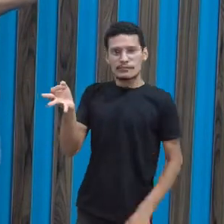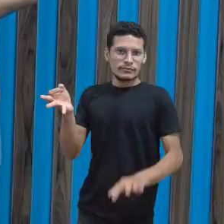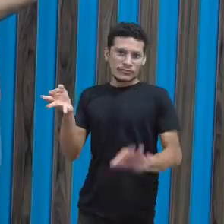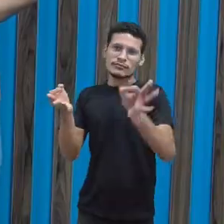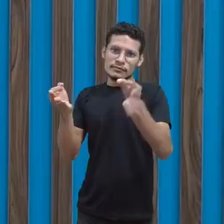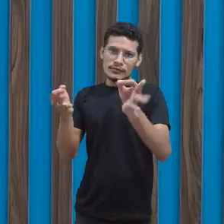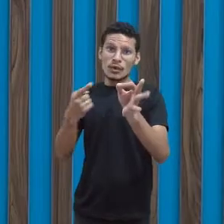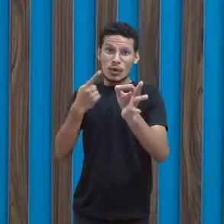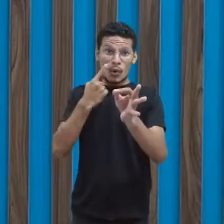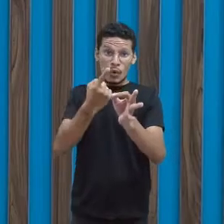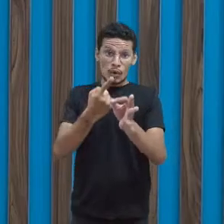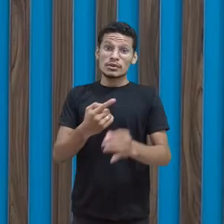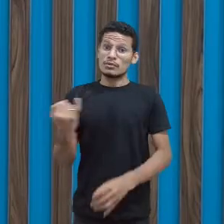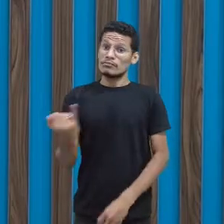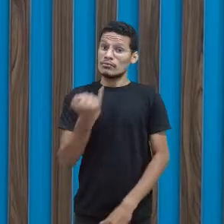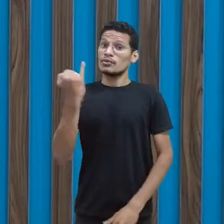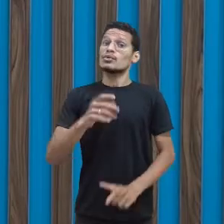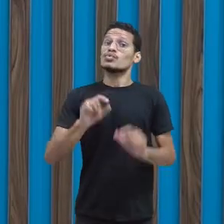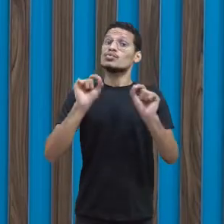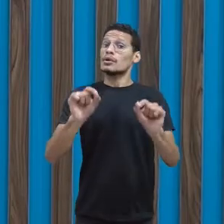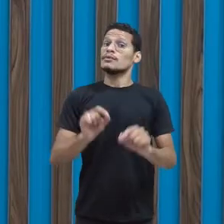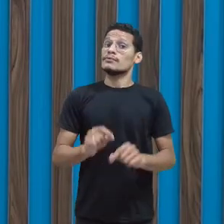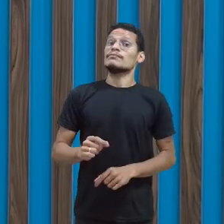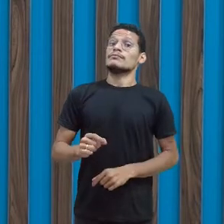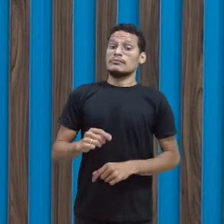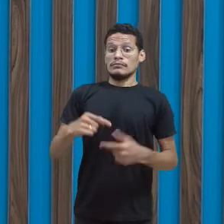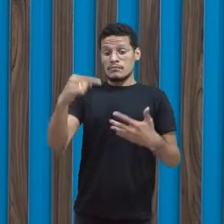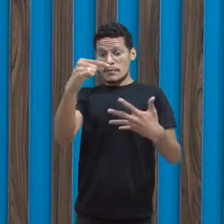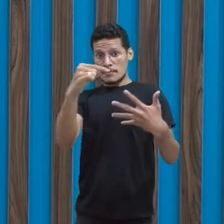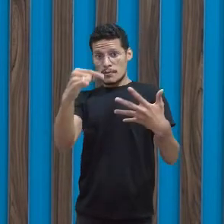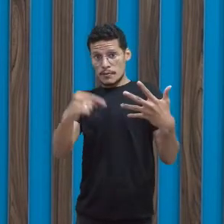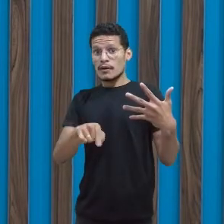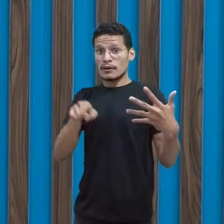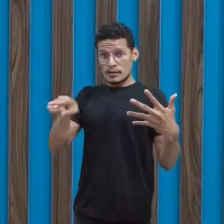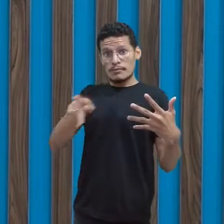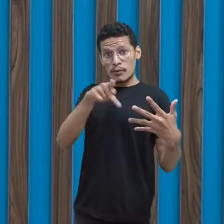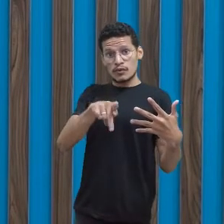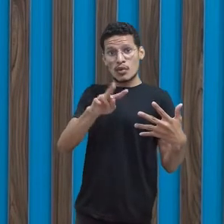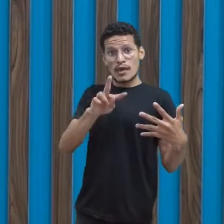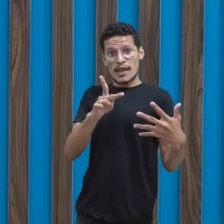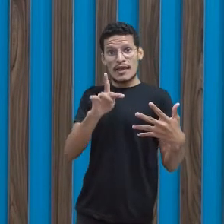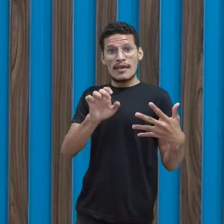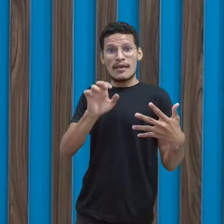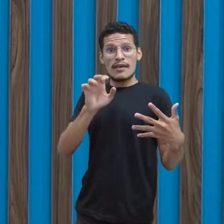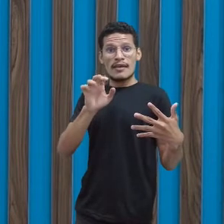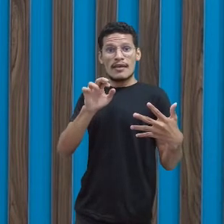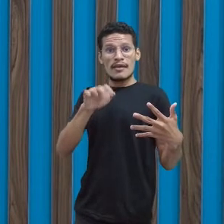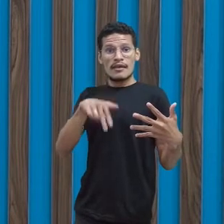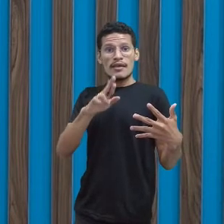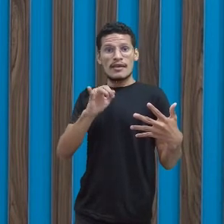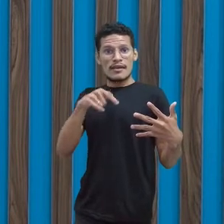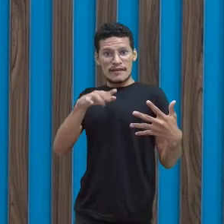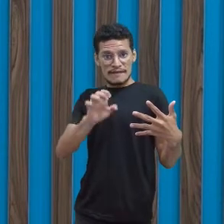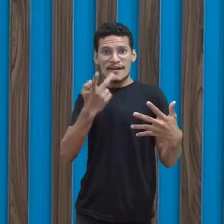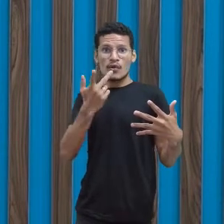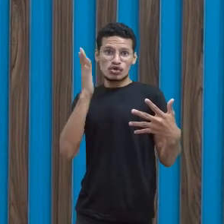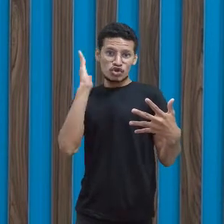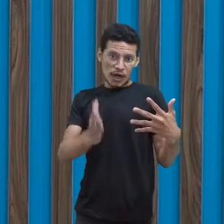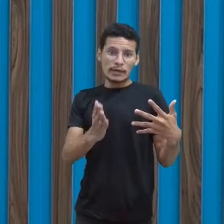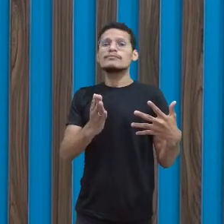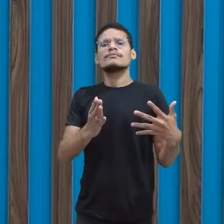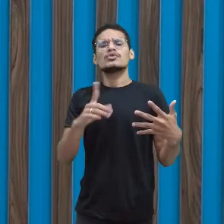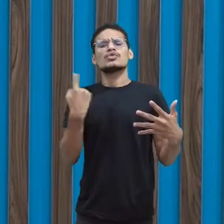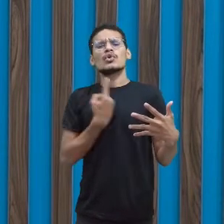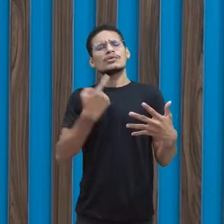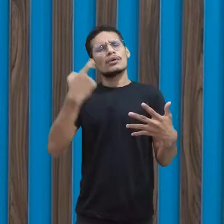Exatamente, né? Então é importante aí todas essas questões, né, que o professor Henrique está falando, né? Se a gente parar